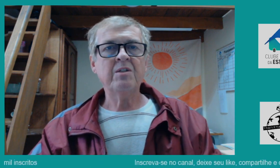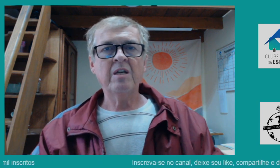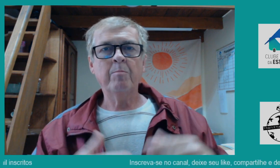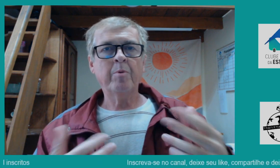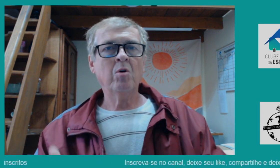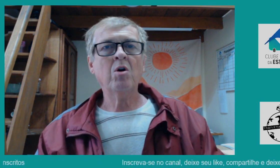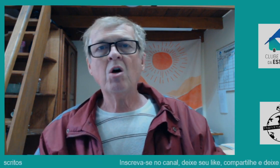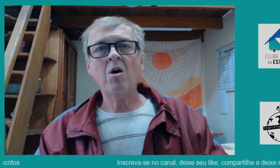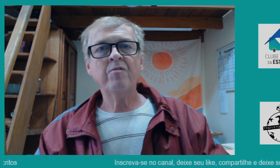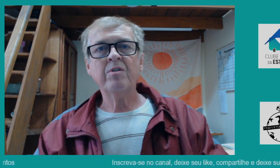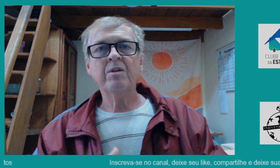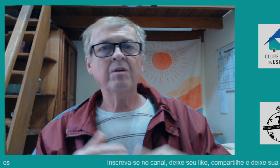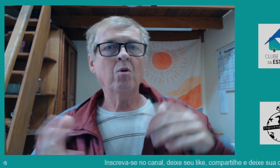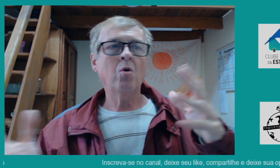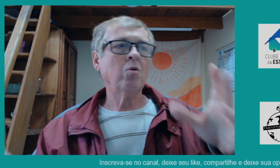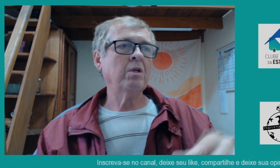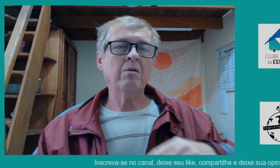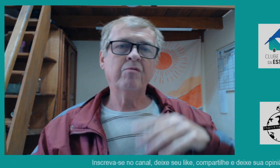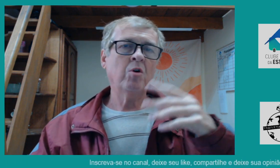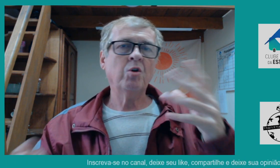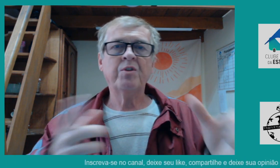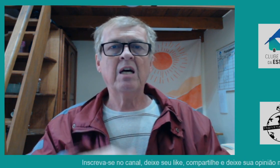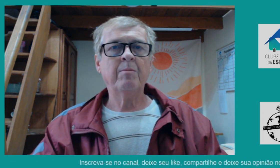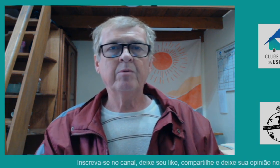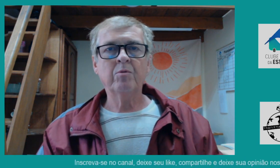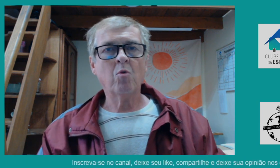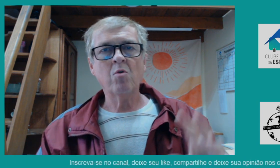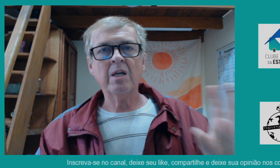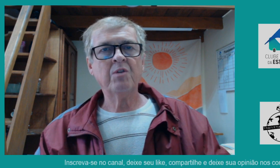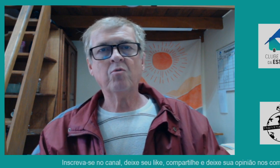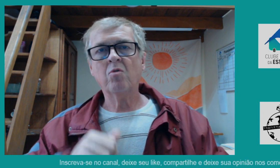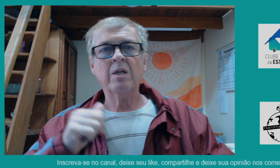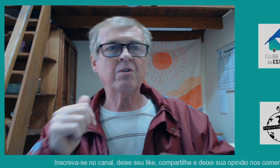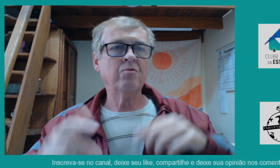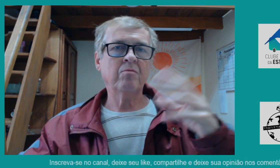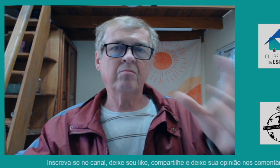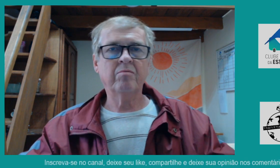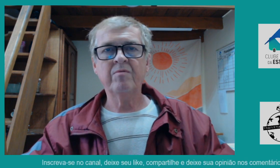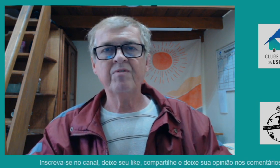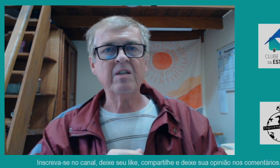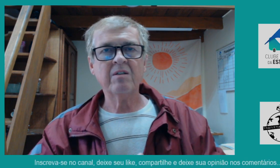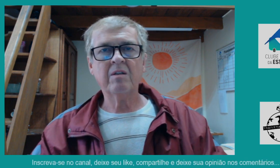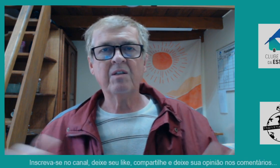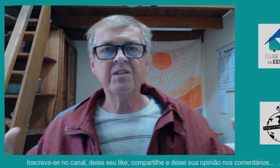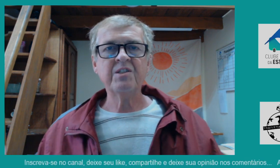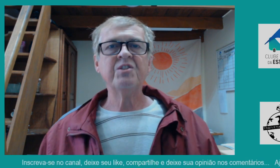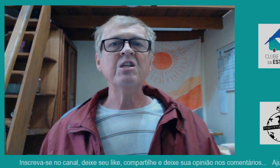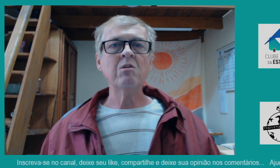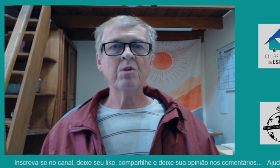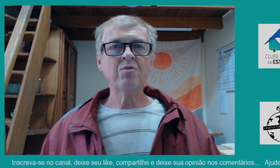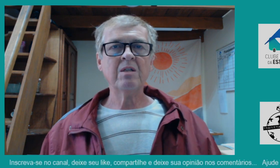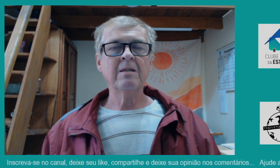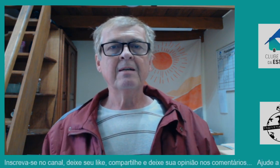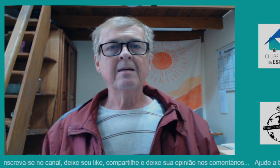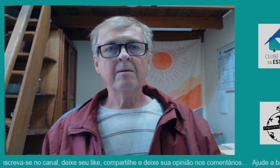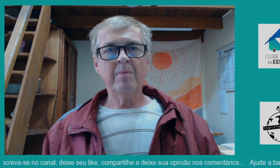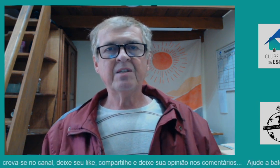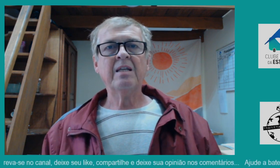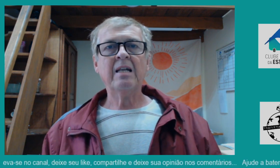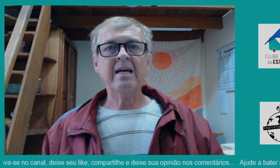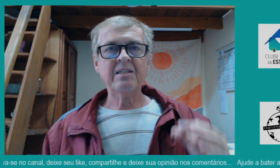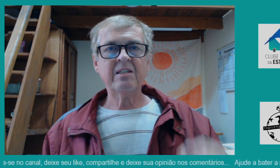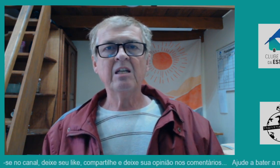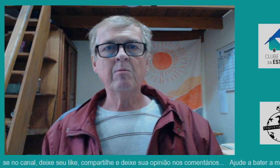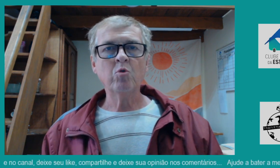o presidente reprove o que volte lá para o congresso Progresso É isso aí